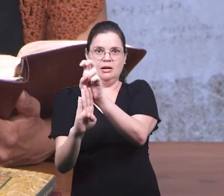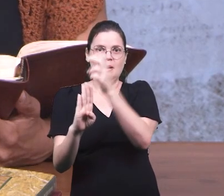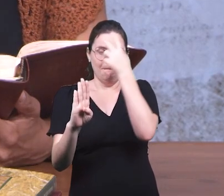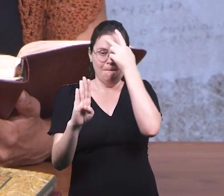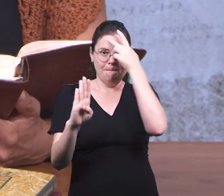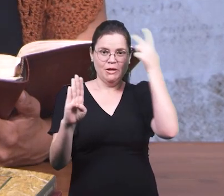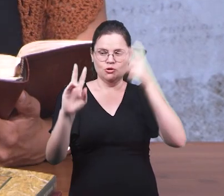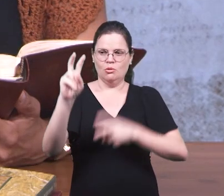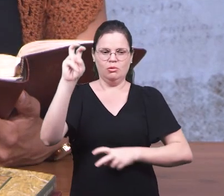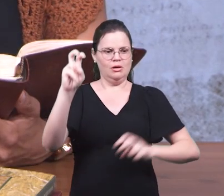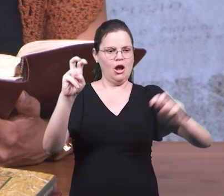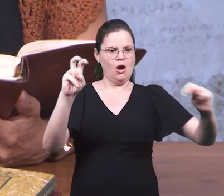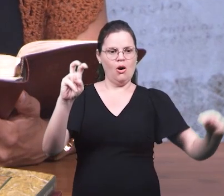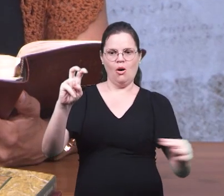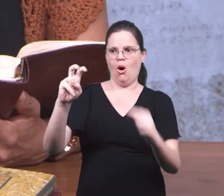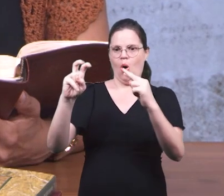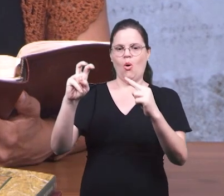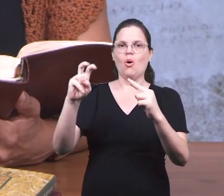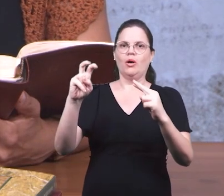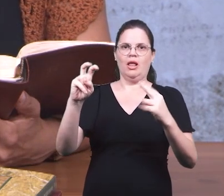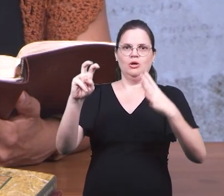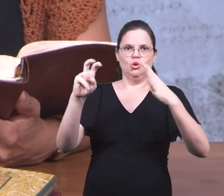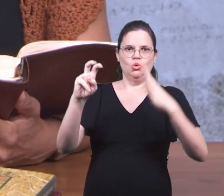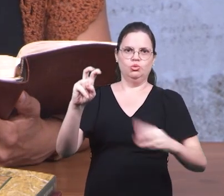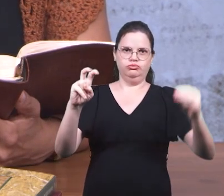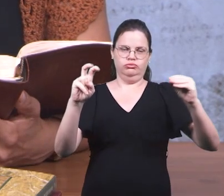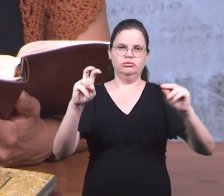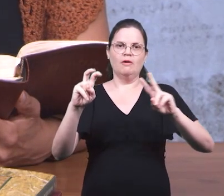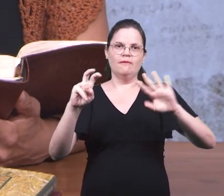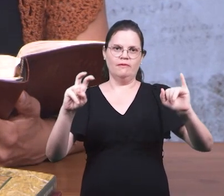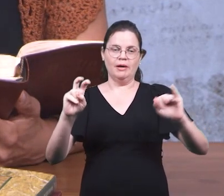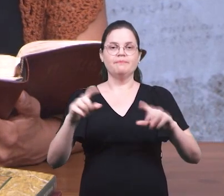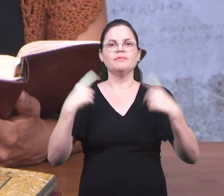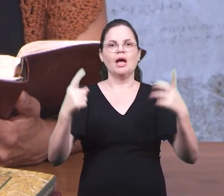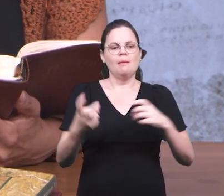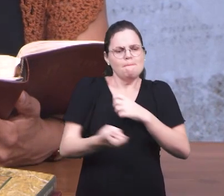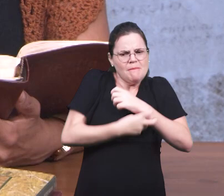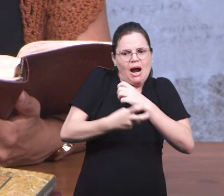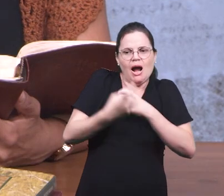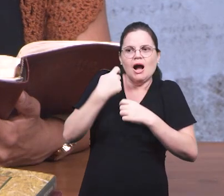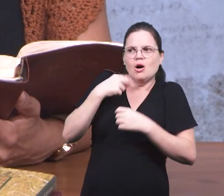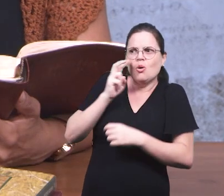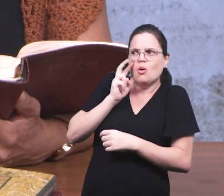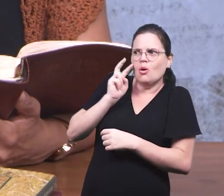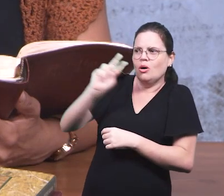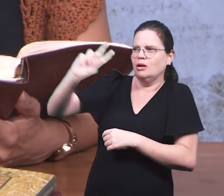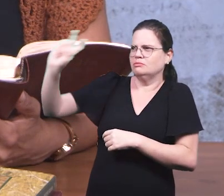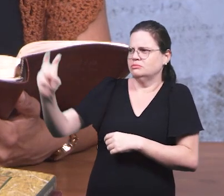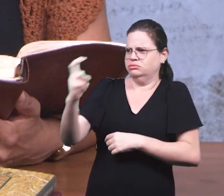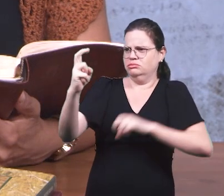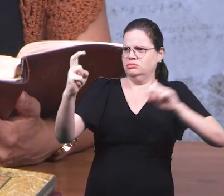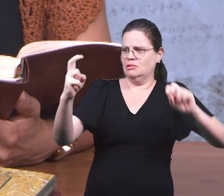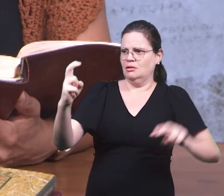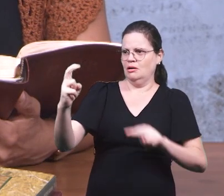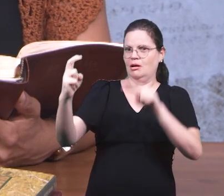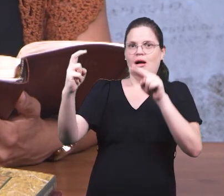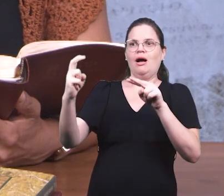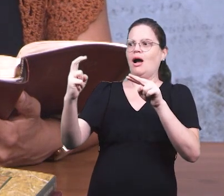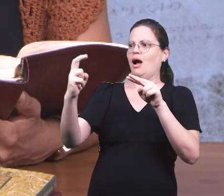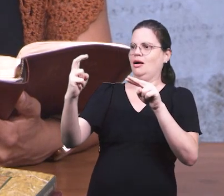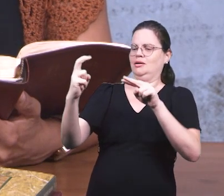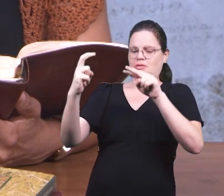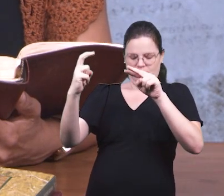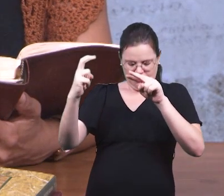uma serpente de metal e pô-la sobre uma haste, e era que, mordendo alguma serpente